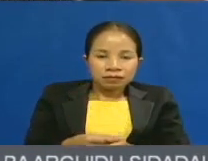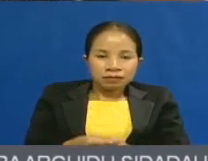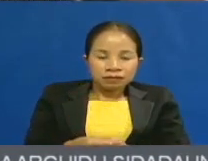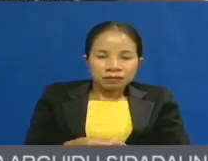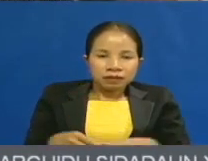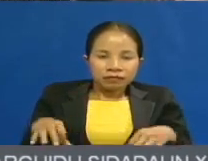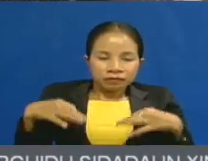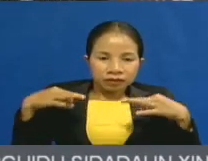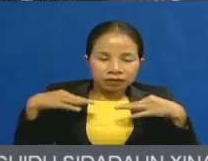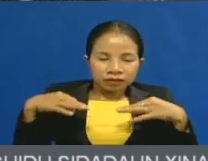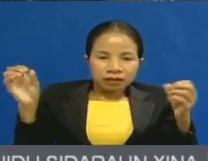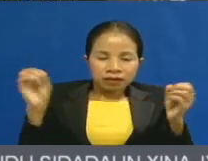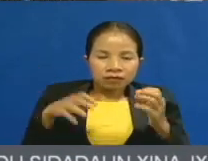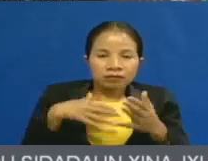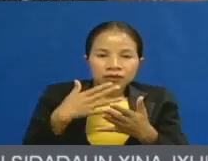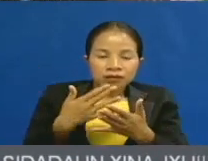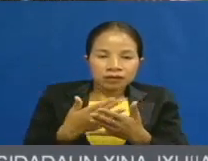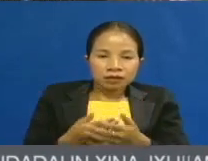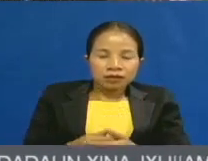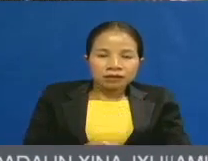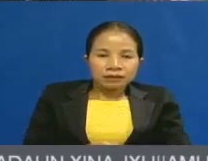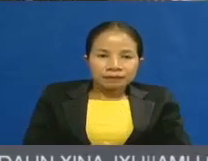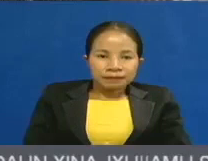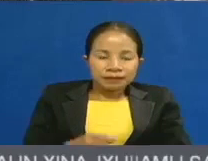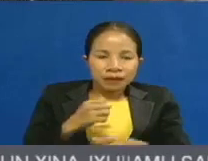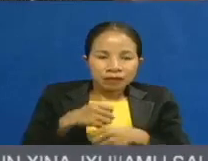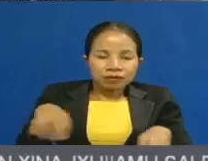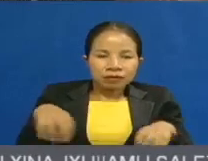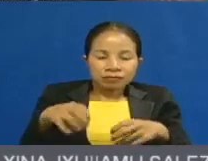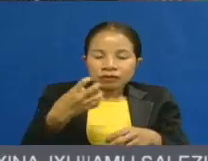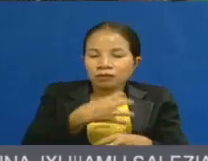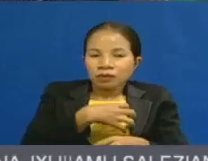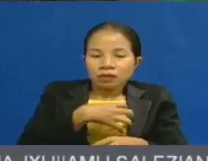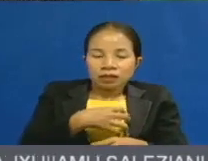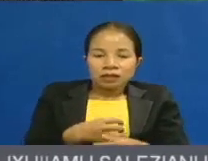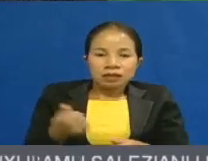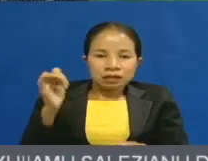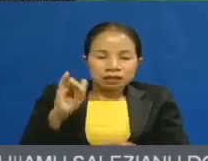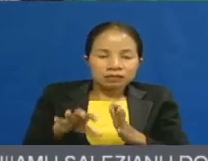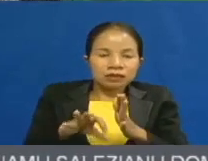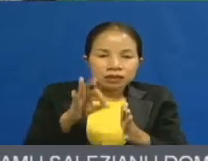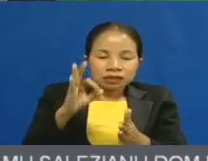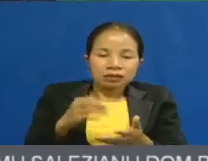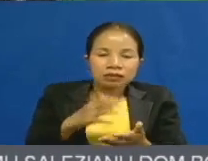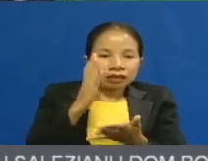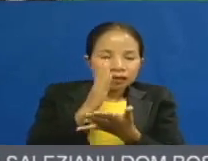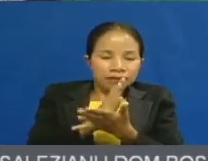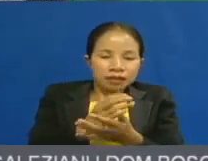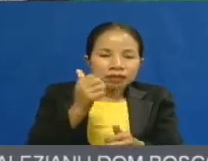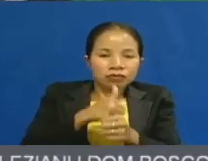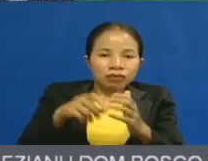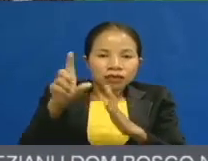ohembe fisikamente psikikamente la bela halona na kondisaun policial sira mose tama ba a reforma tuir